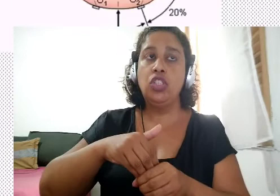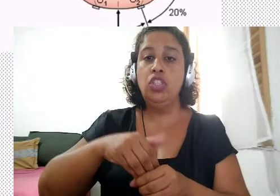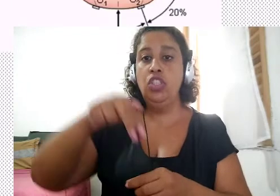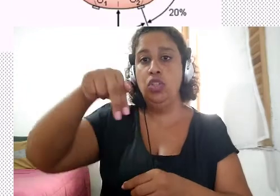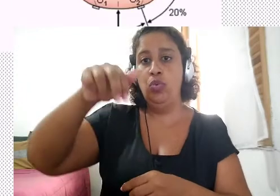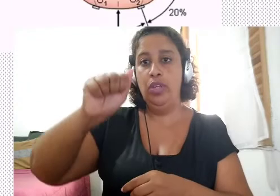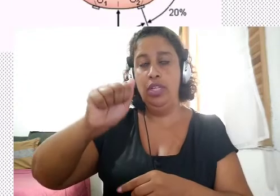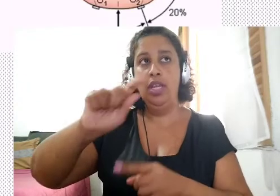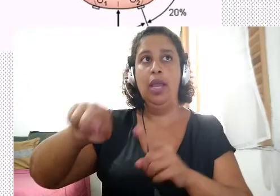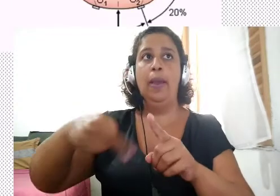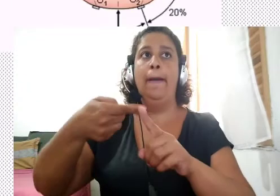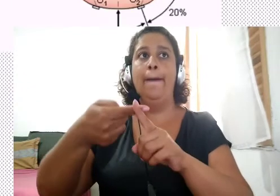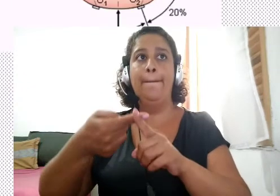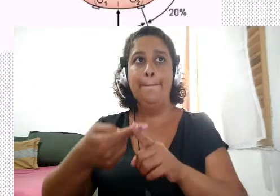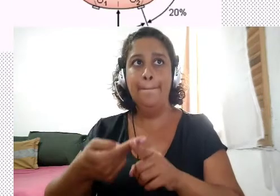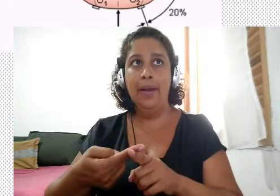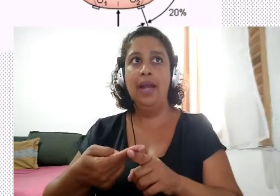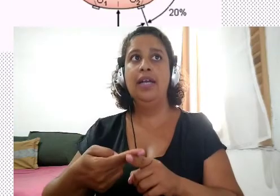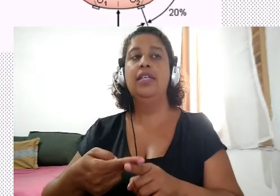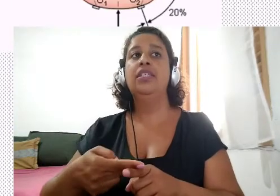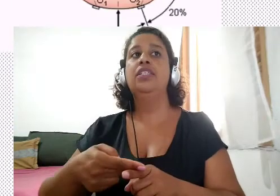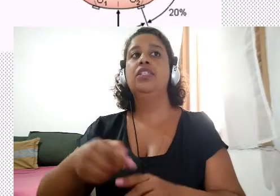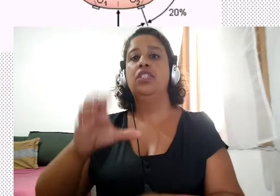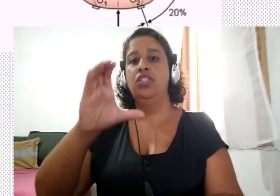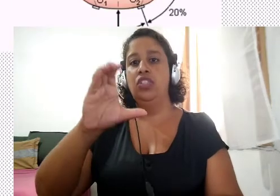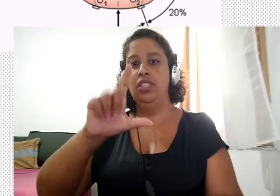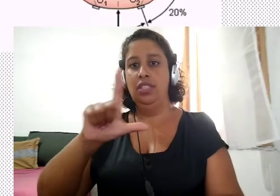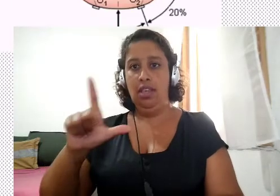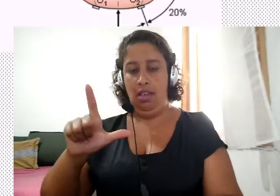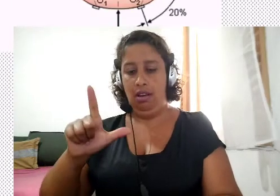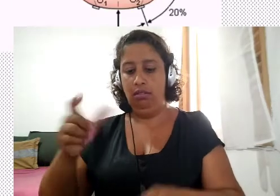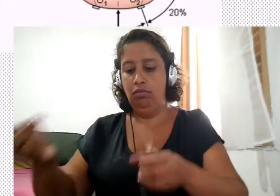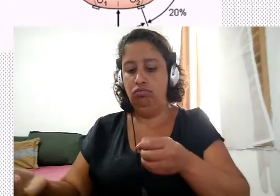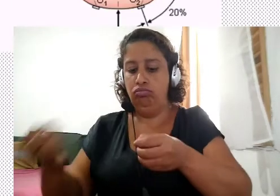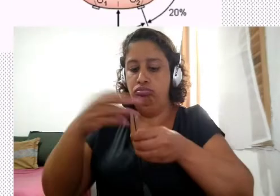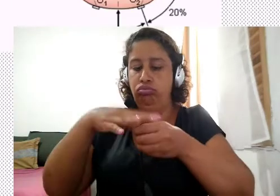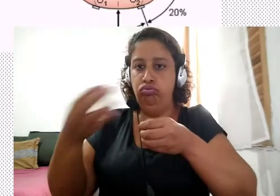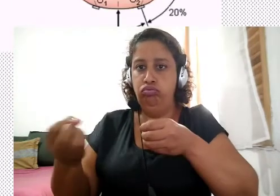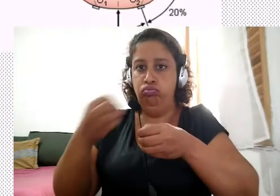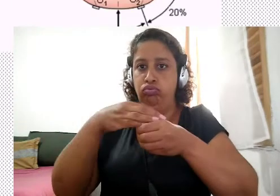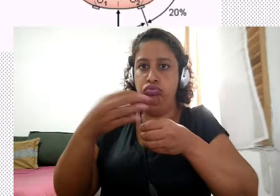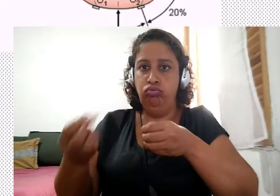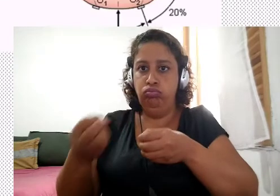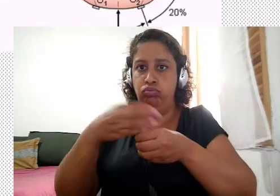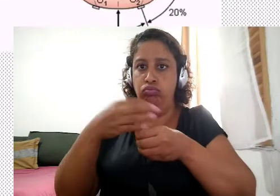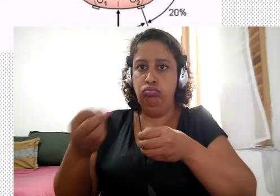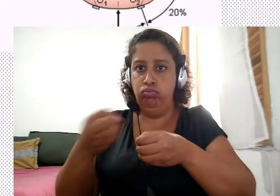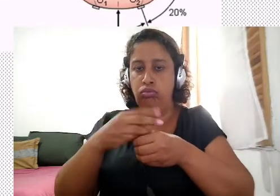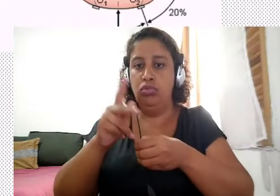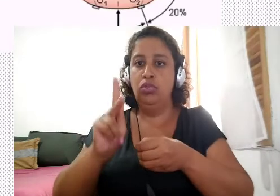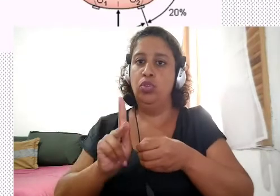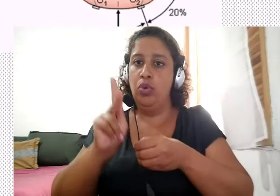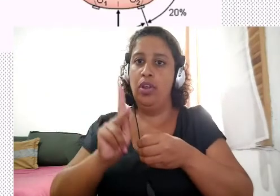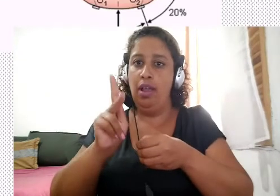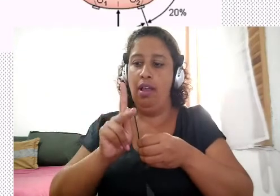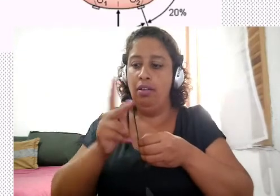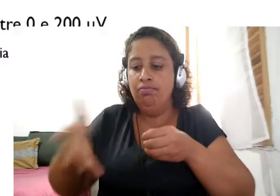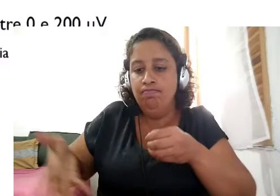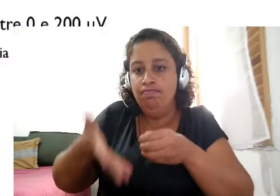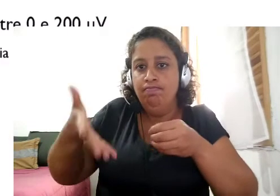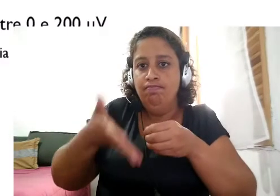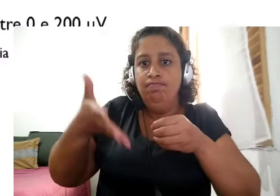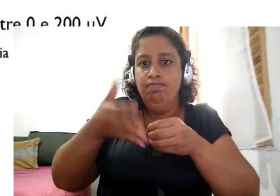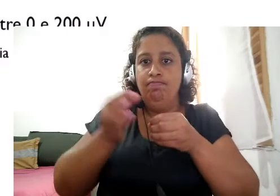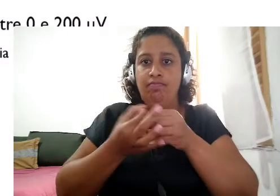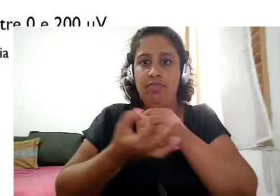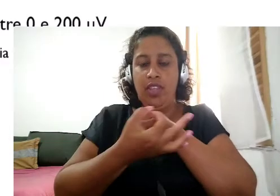gente está utilizando, se ele está mais superficial ou mais interno, o tamanho dele, e também varia de acordo com o grau de sincronia dos neurônios corticais,